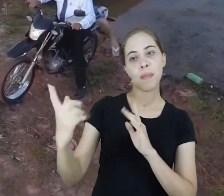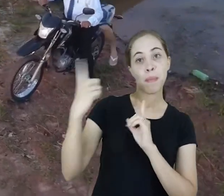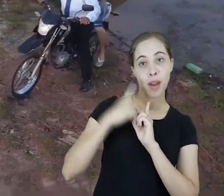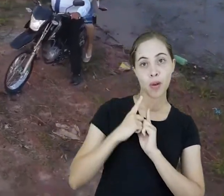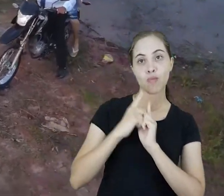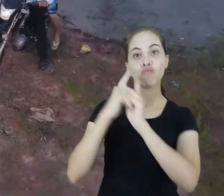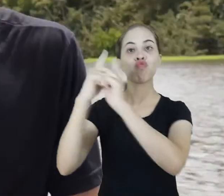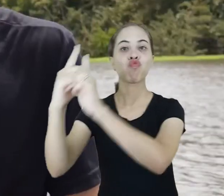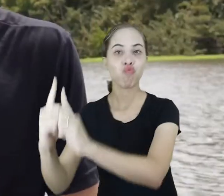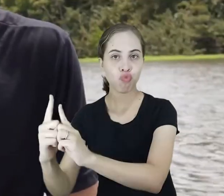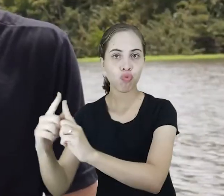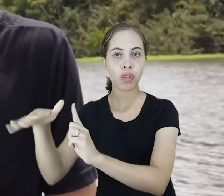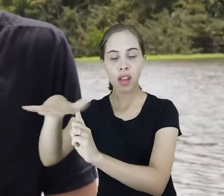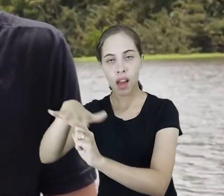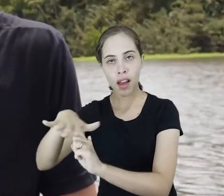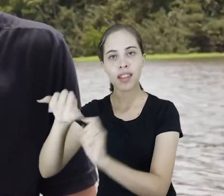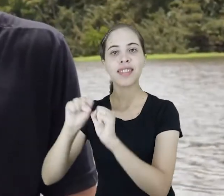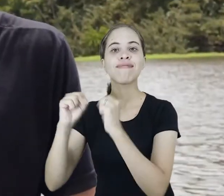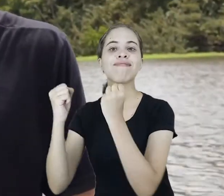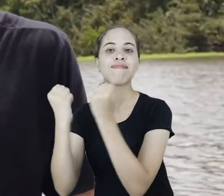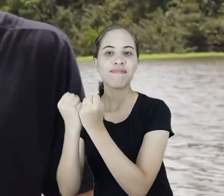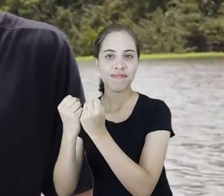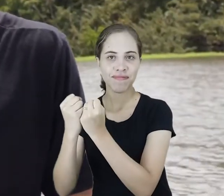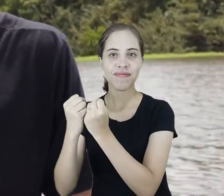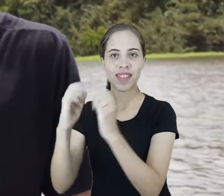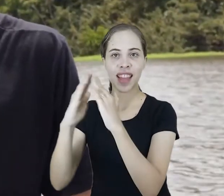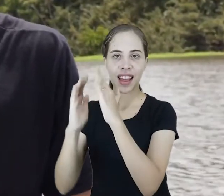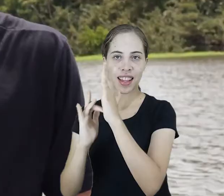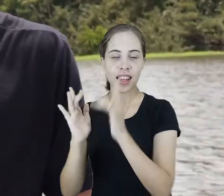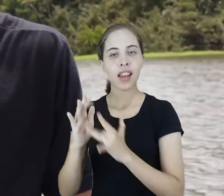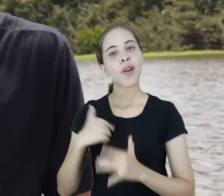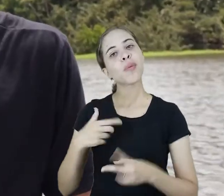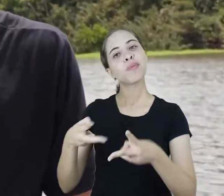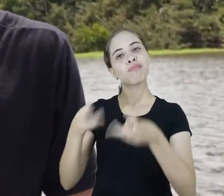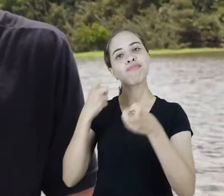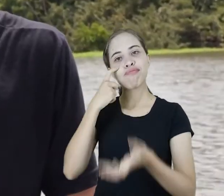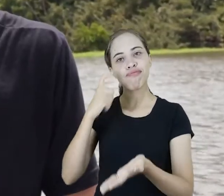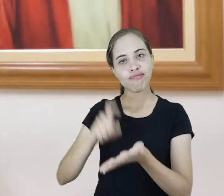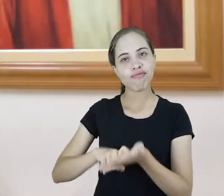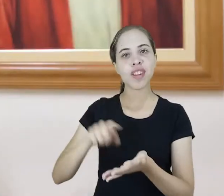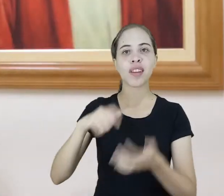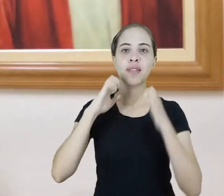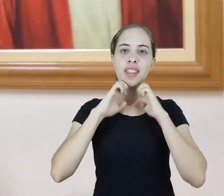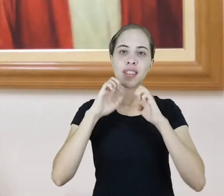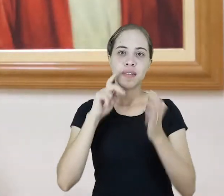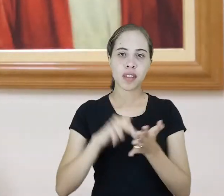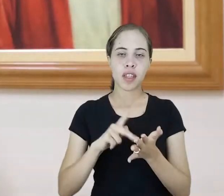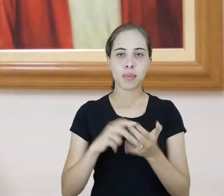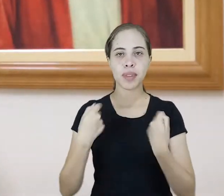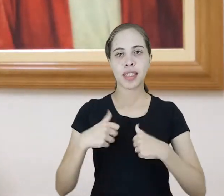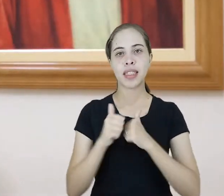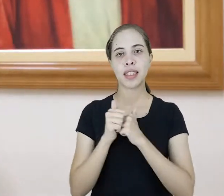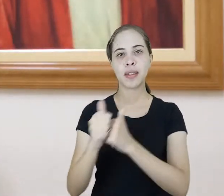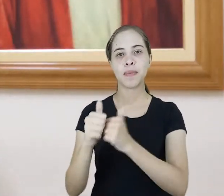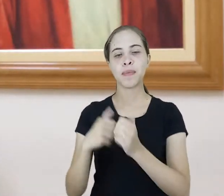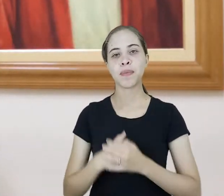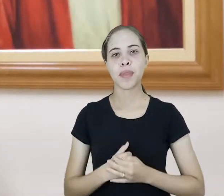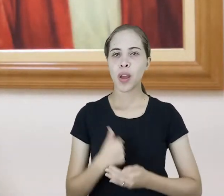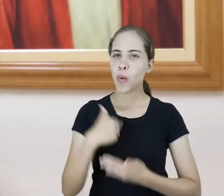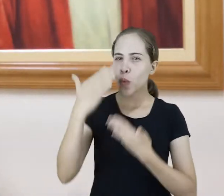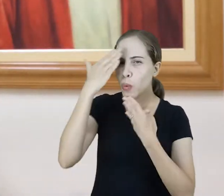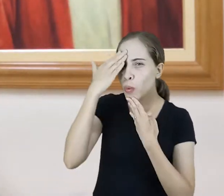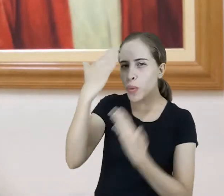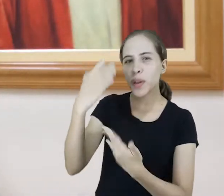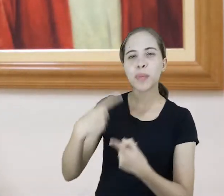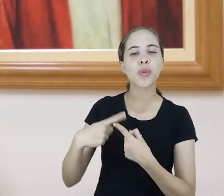seminário. Então eu percebi ali que esse era o evangelho verdadeiro que eu deveria seguir. Sou muito grato a ele por tudo que tem